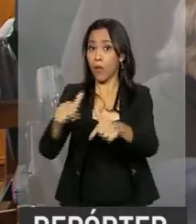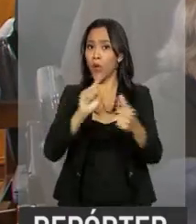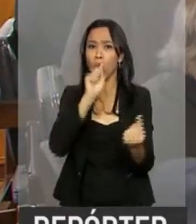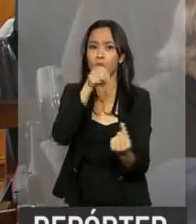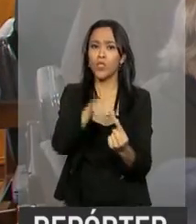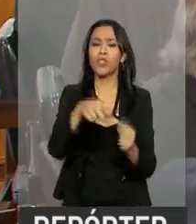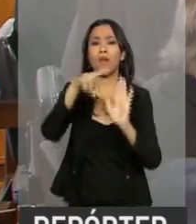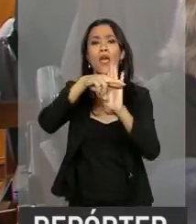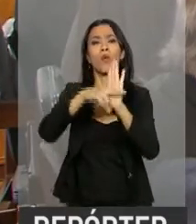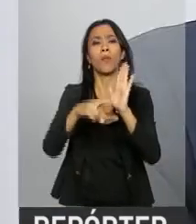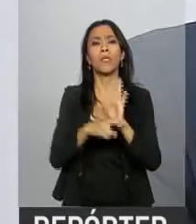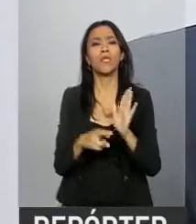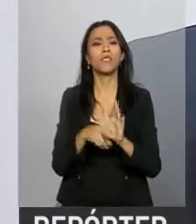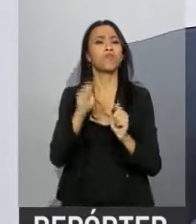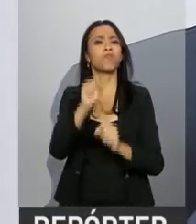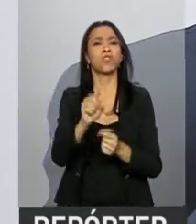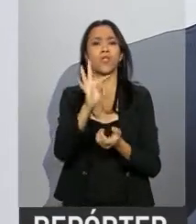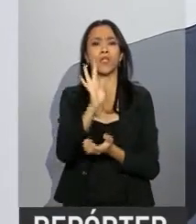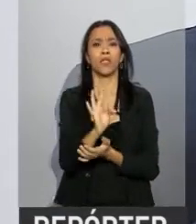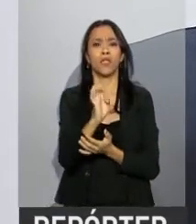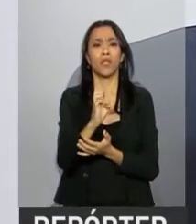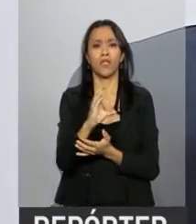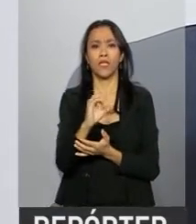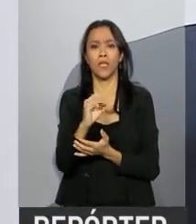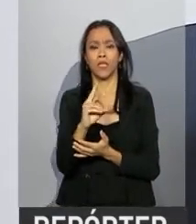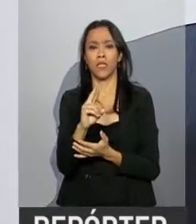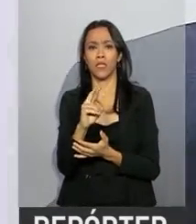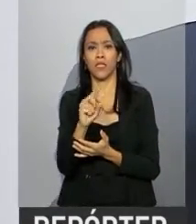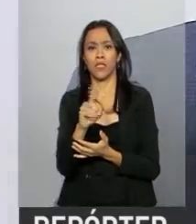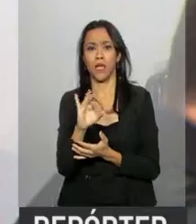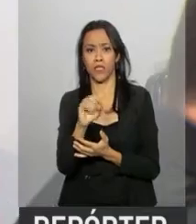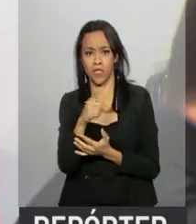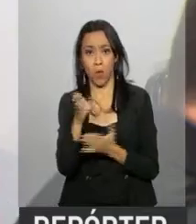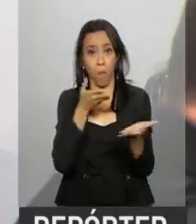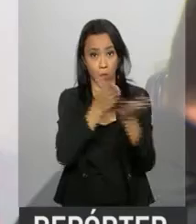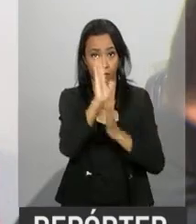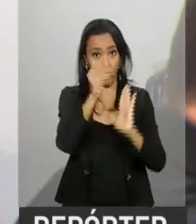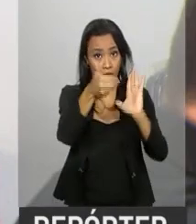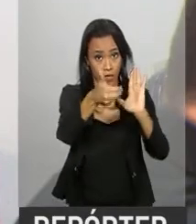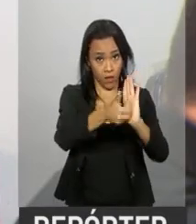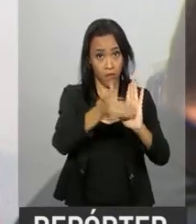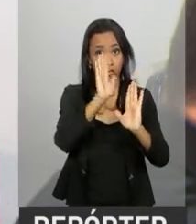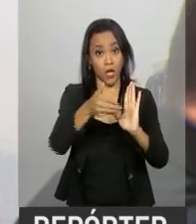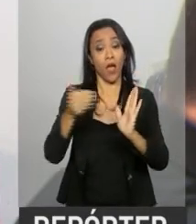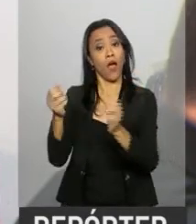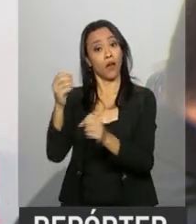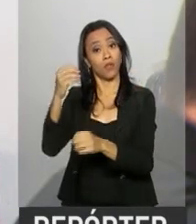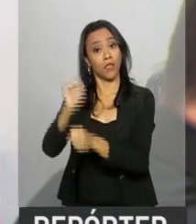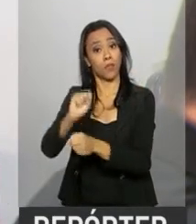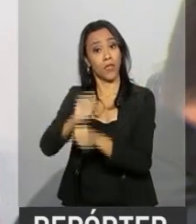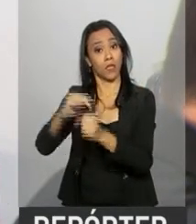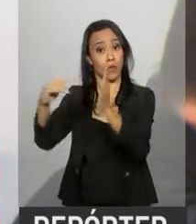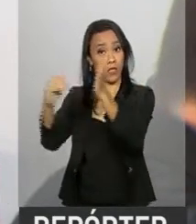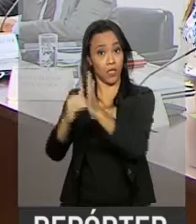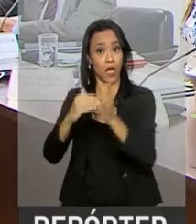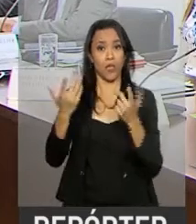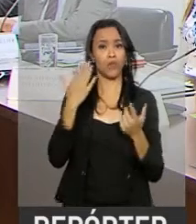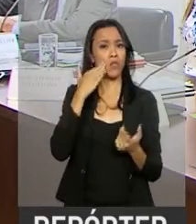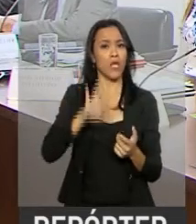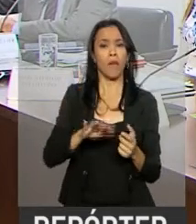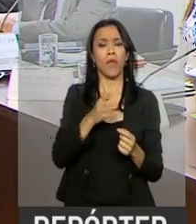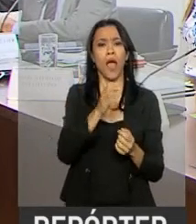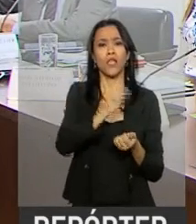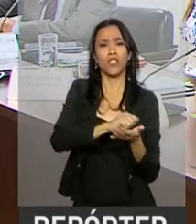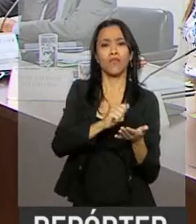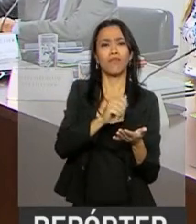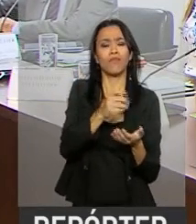da terceirização. Já aprovado pela Câmara e em tramitação no Senado, o projeto não faz distinção entre atividade fim